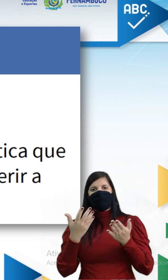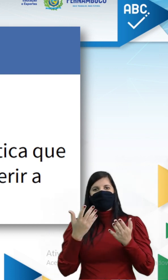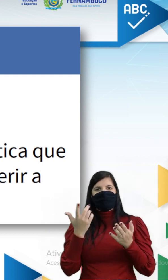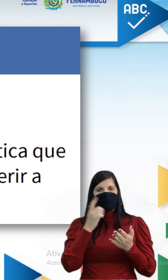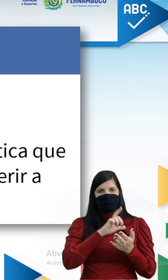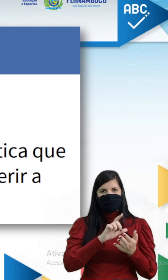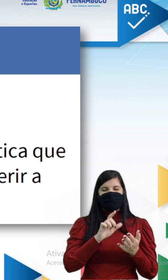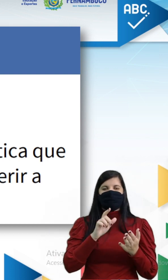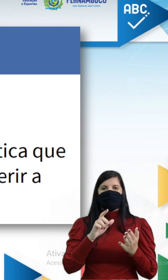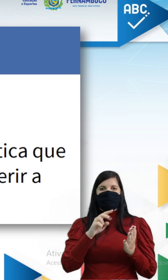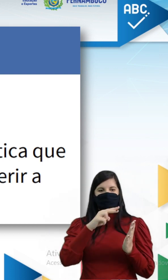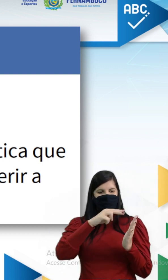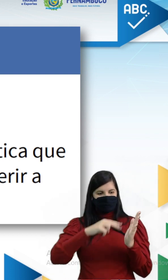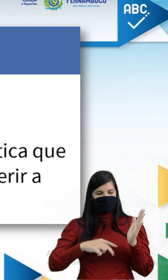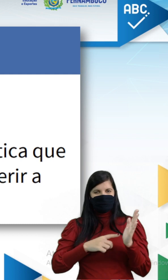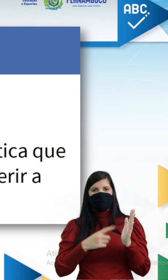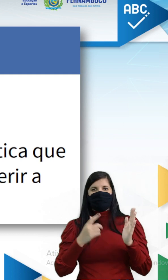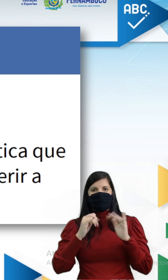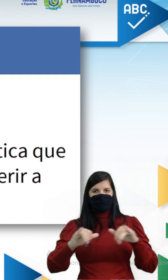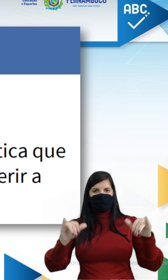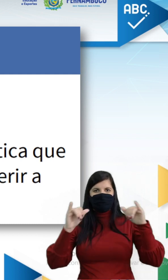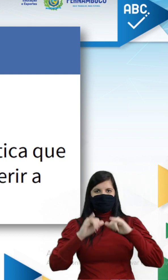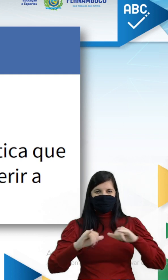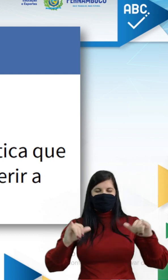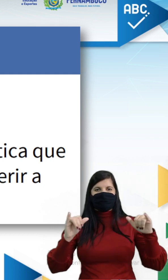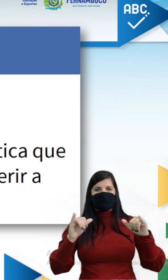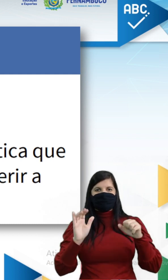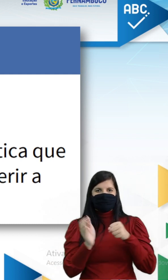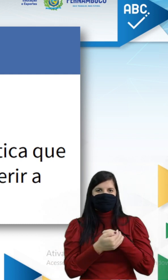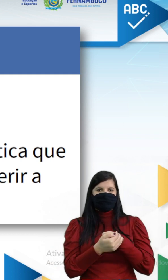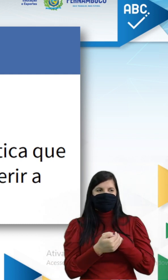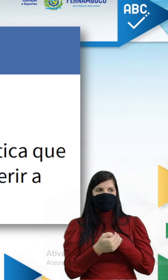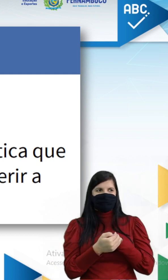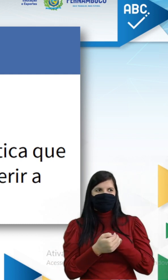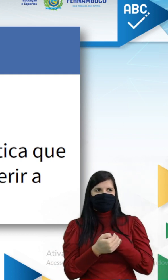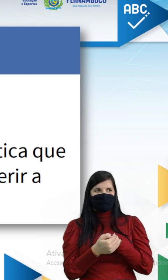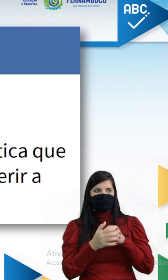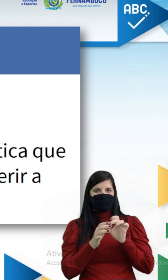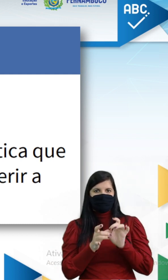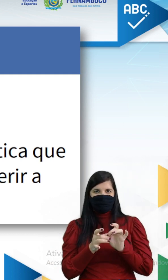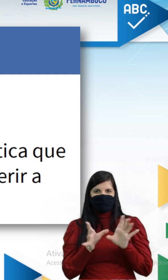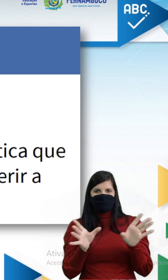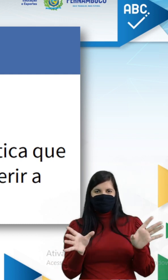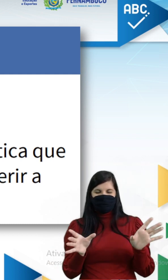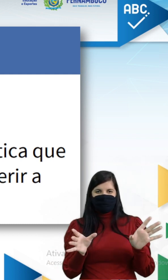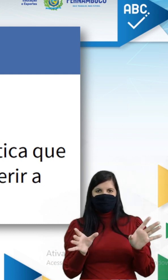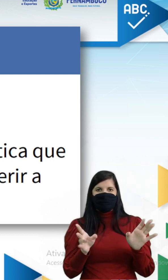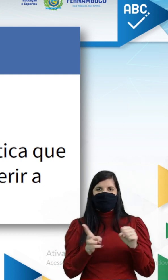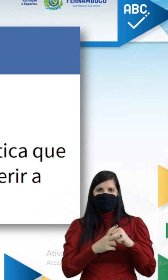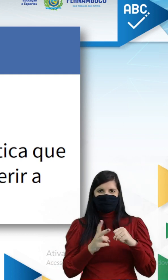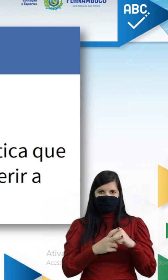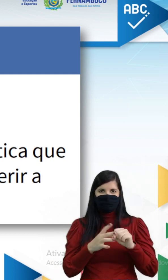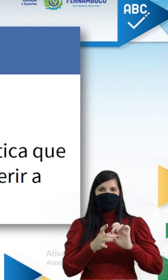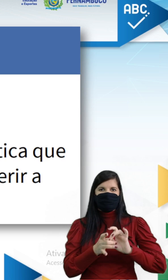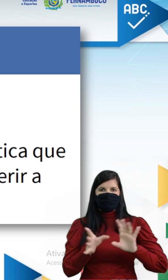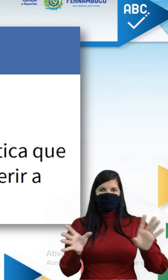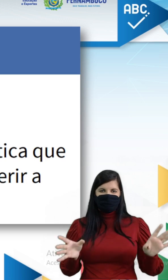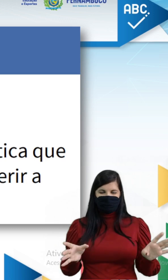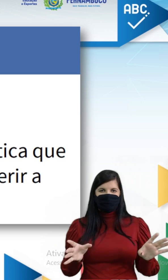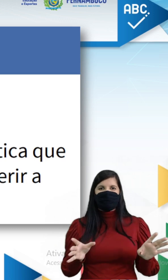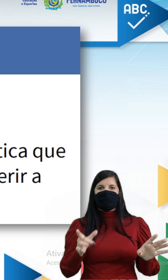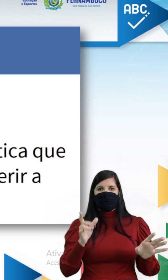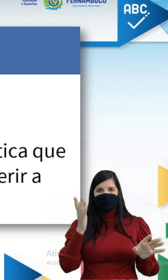inferir uma informação implícita. Deixou, nesse caso, o verbo deixar